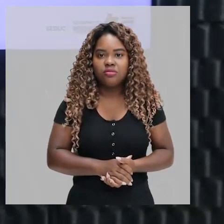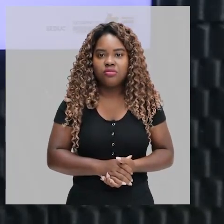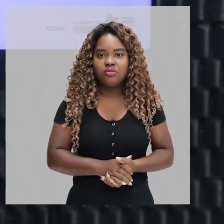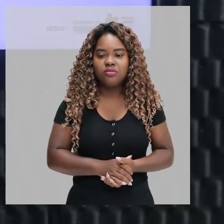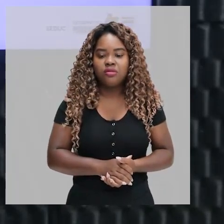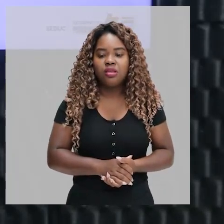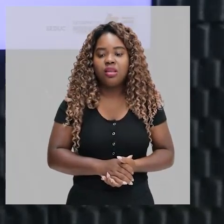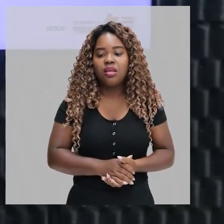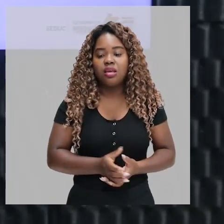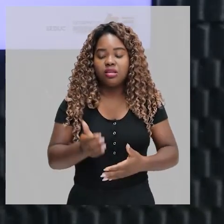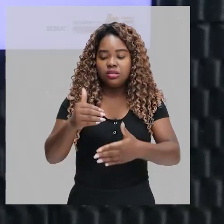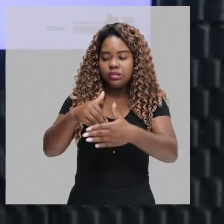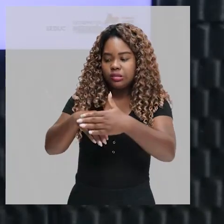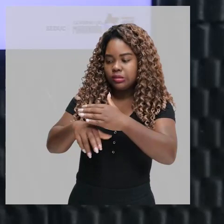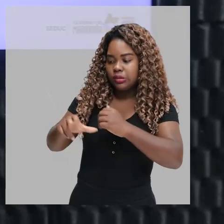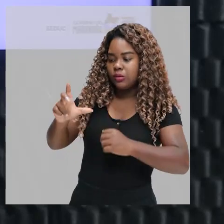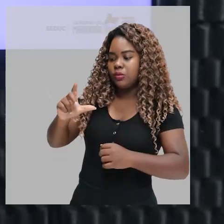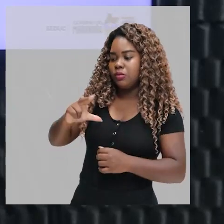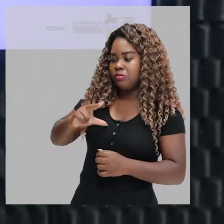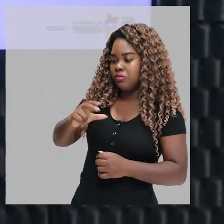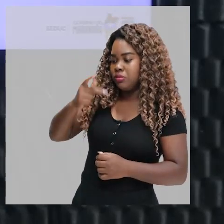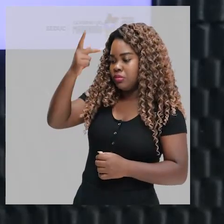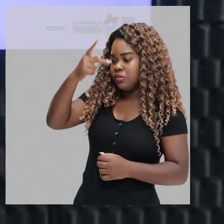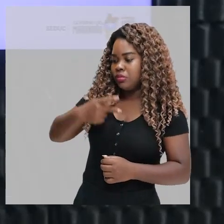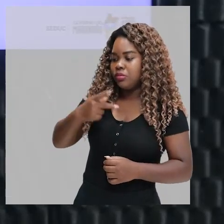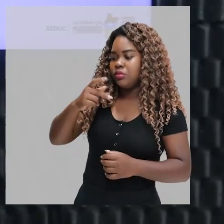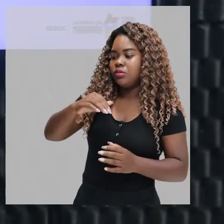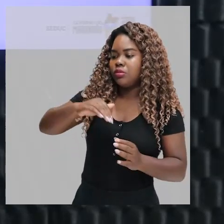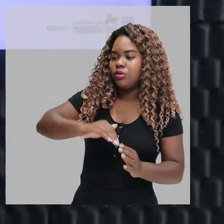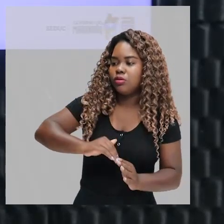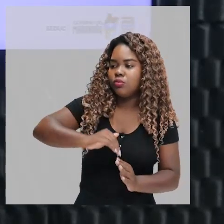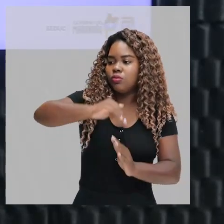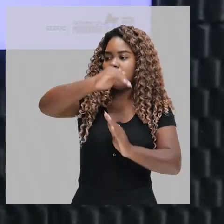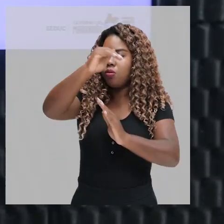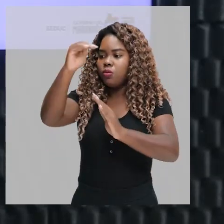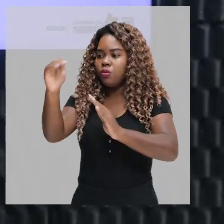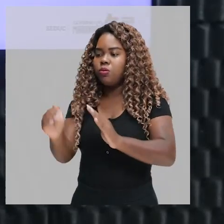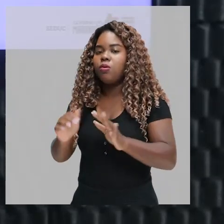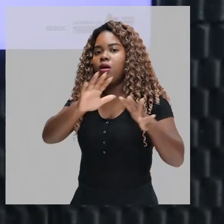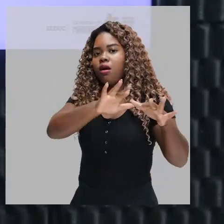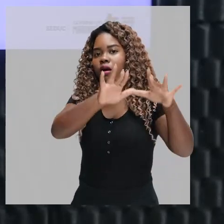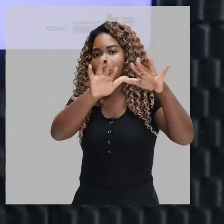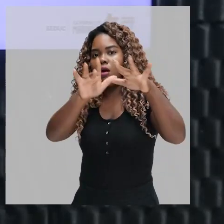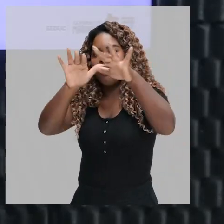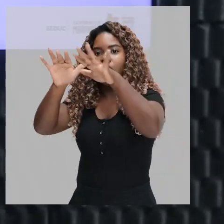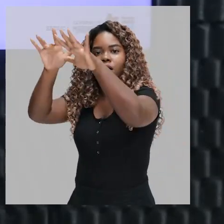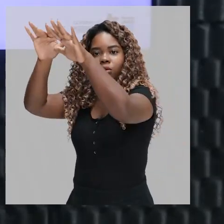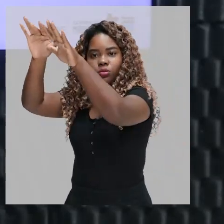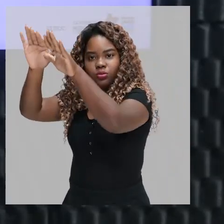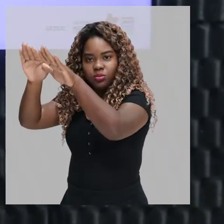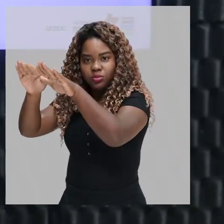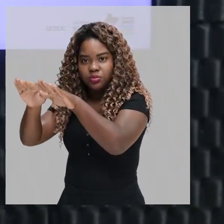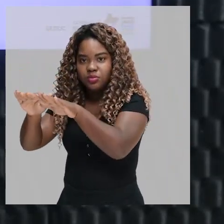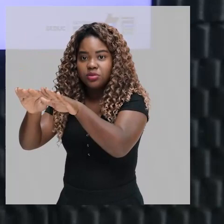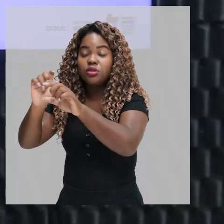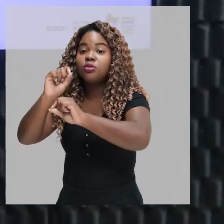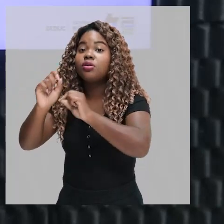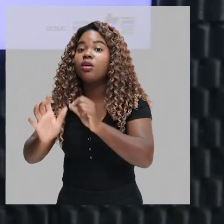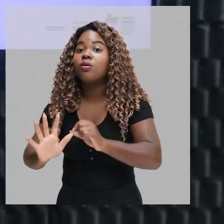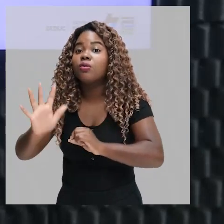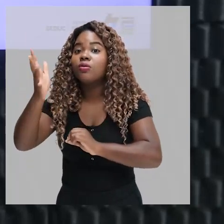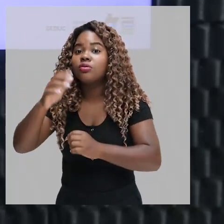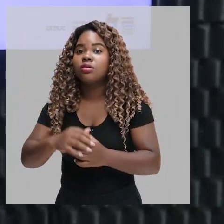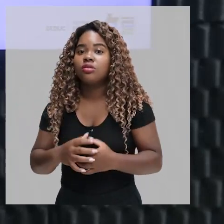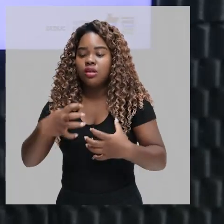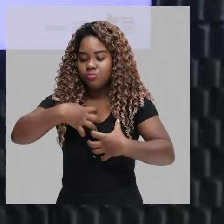recolhe no cume de uma montanha para não ser atacada por predadores e é o que que ela faz ela